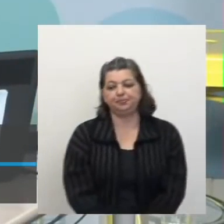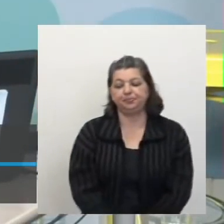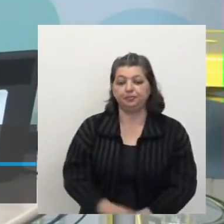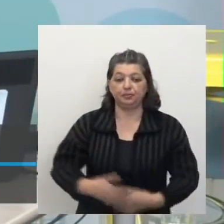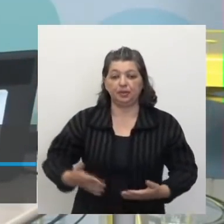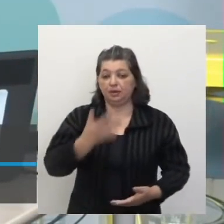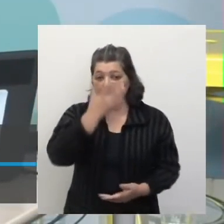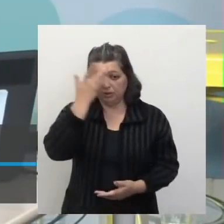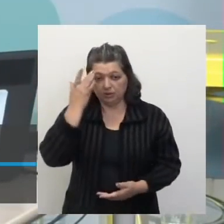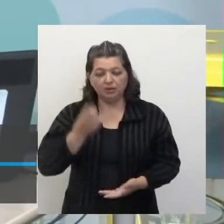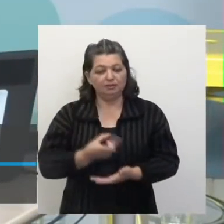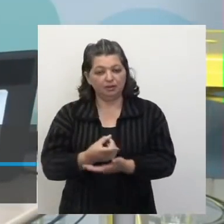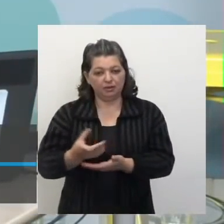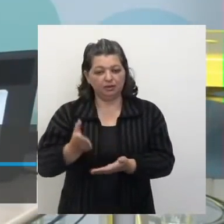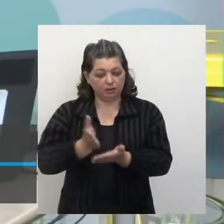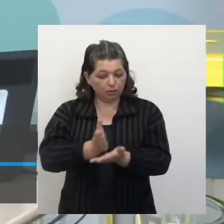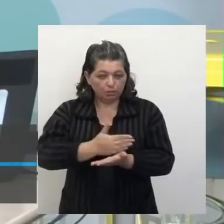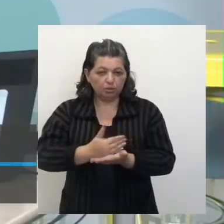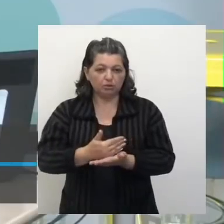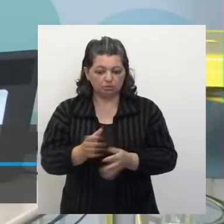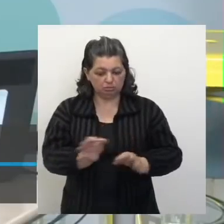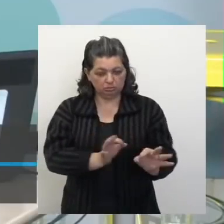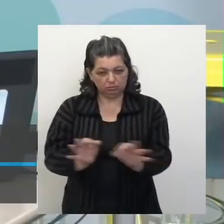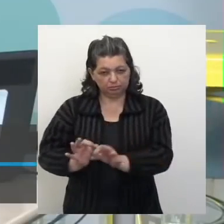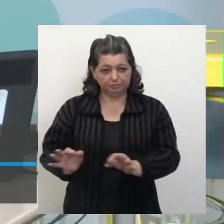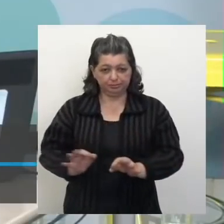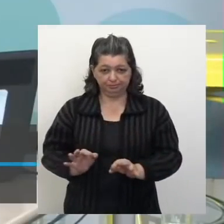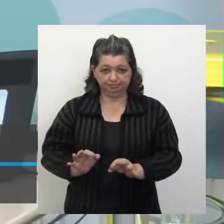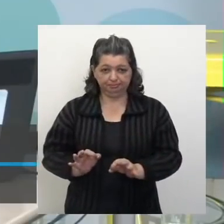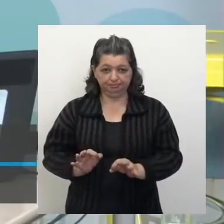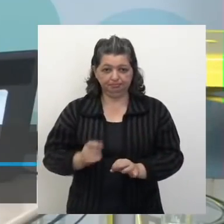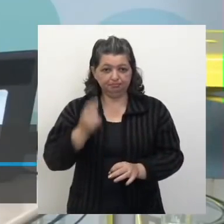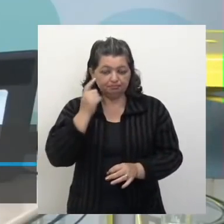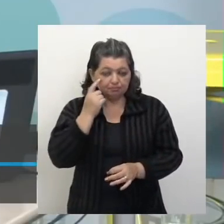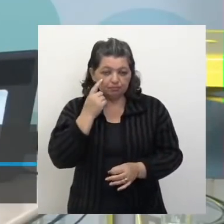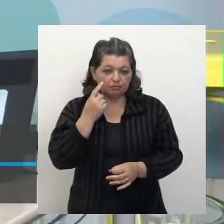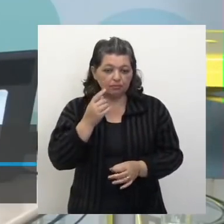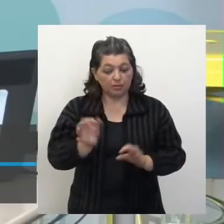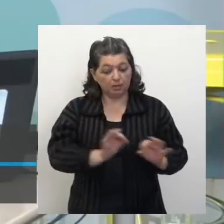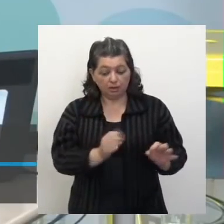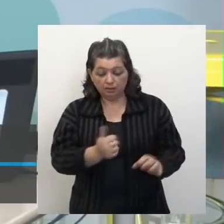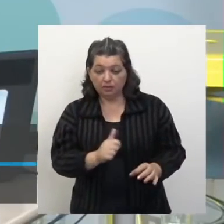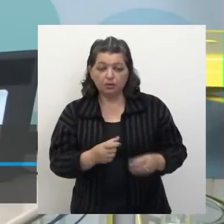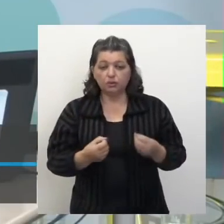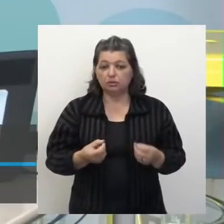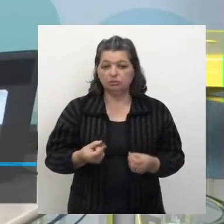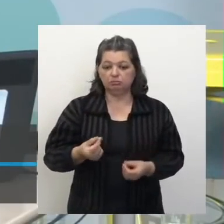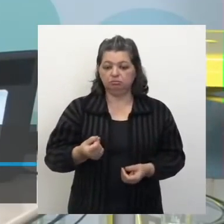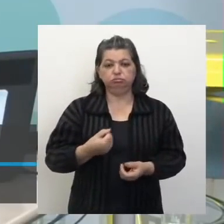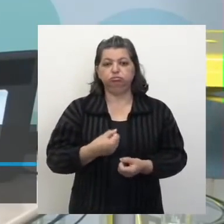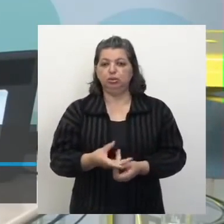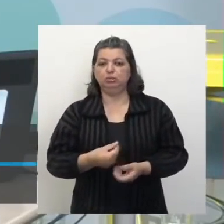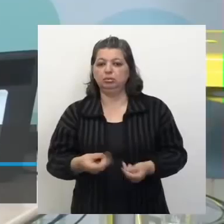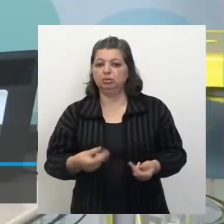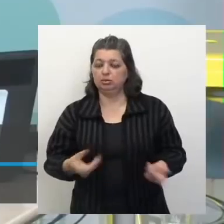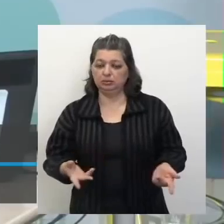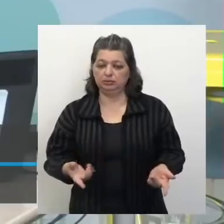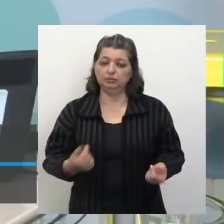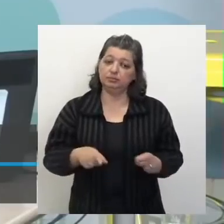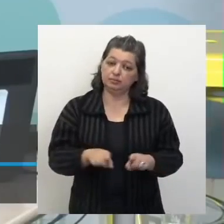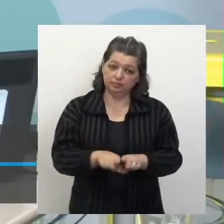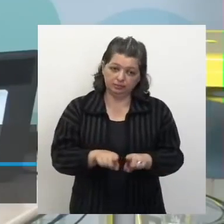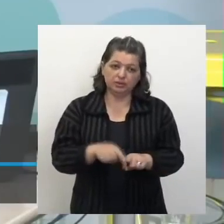E importantes. Então, o conceito de equação, né? Aqui a gente está naquele conceito, na simplicidade dessas explicações,